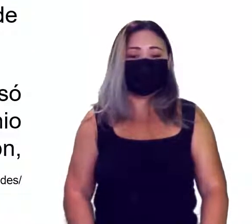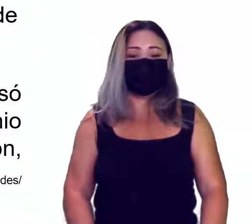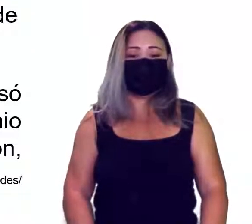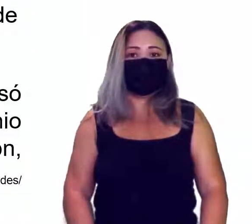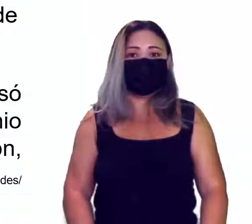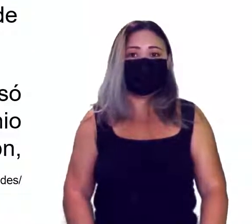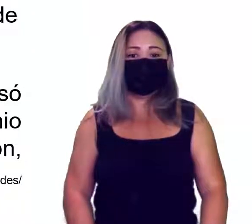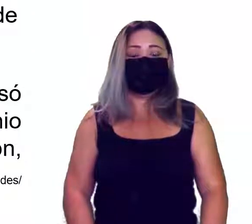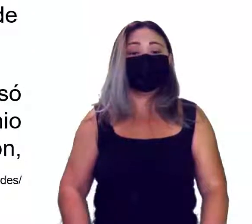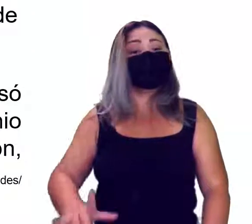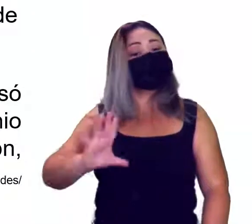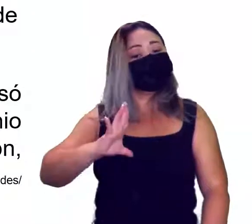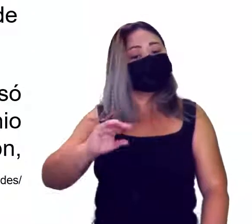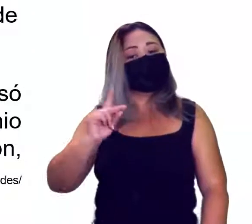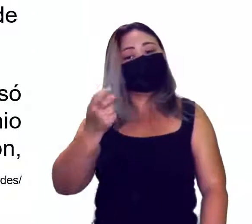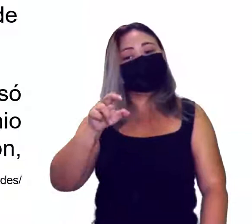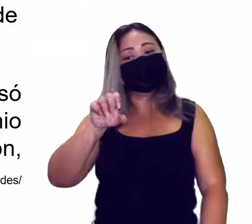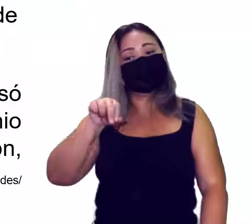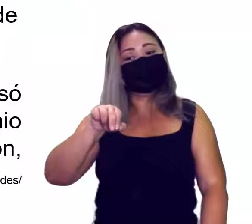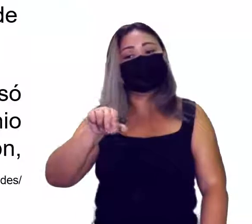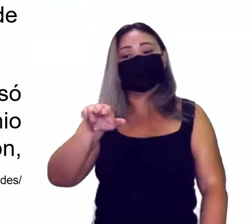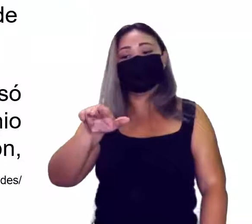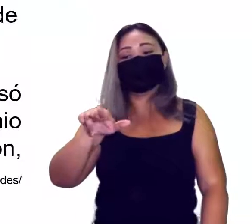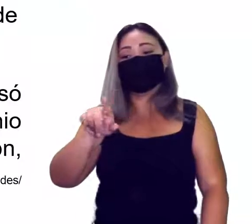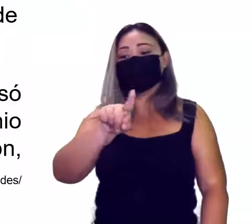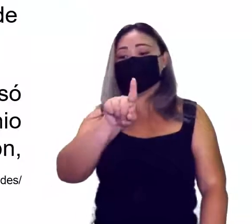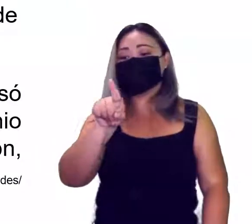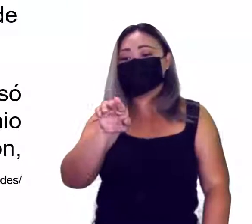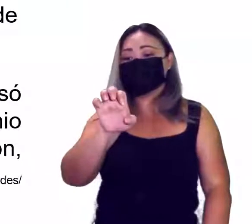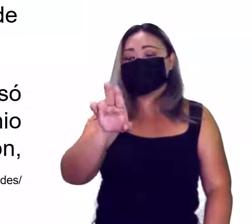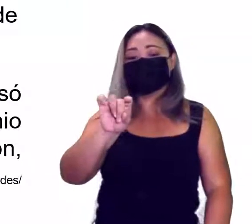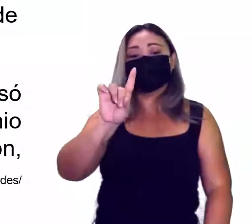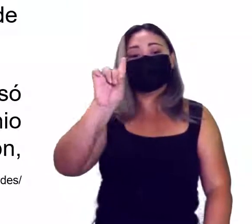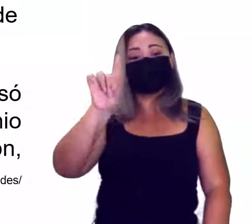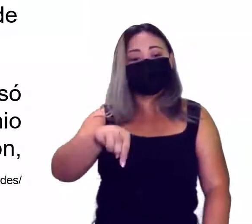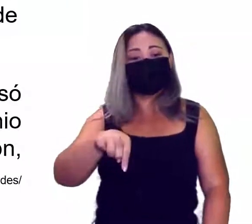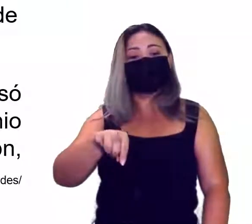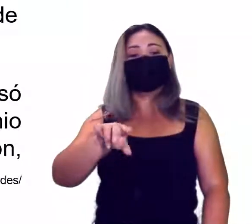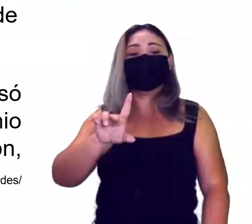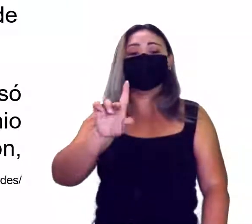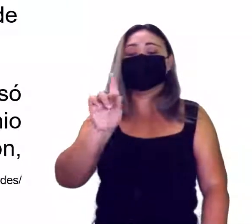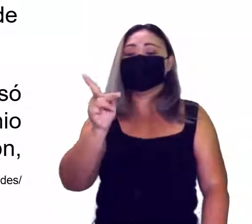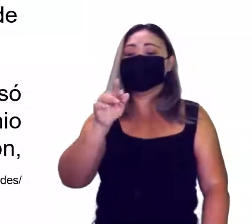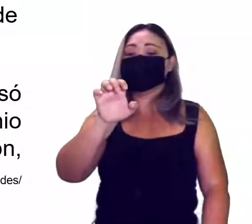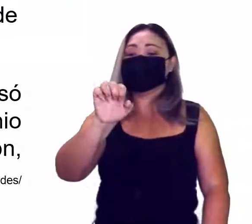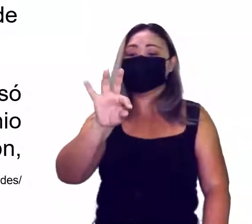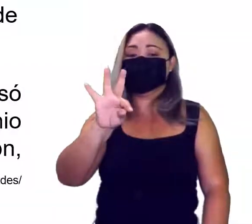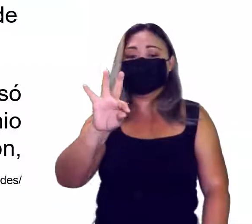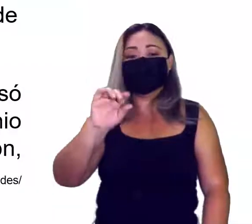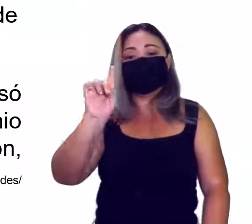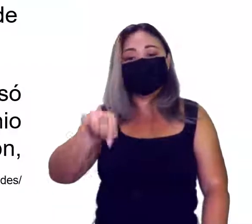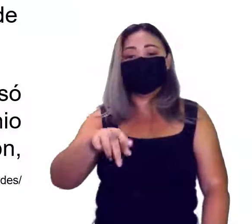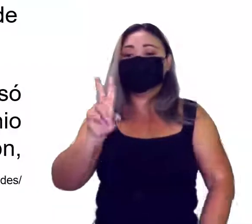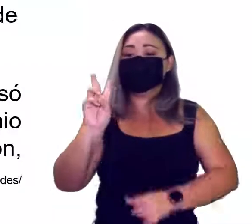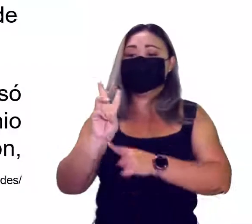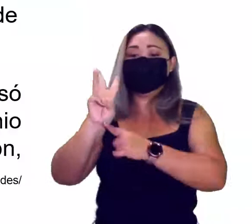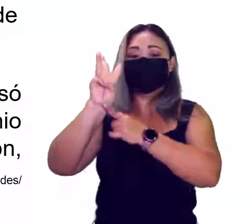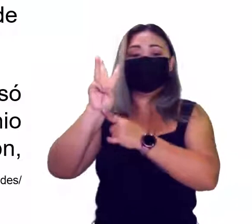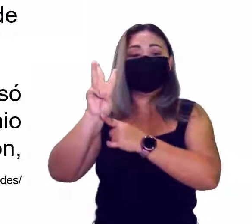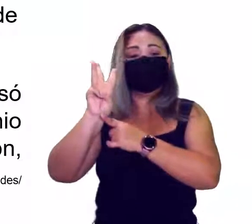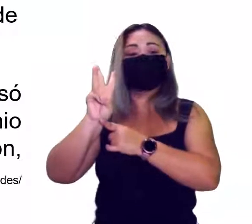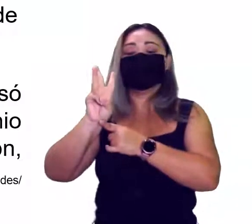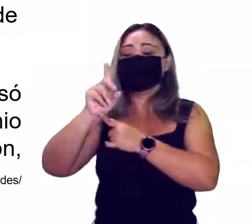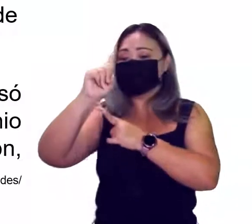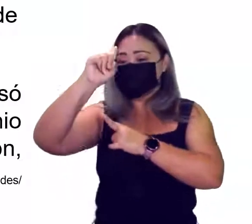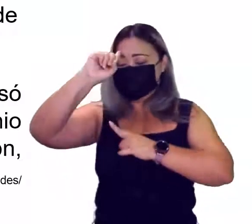ele era filho de Cronos e irmão de Zeus, Hestia, Deméter, Hera e Poseidon. Dominava o